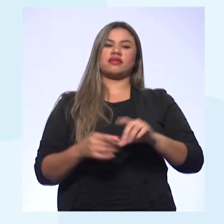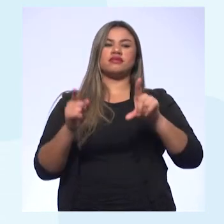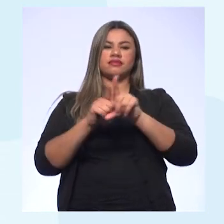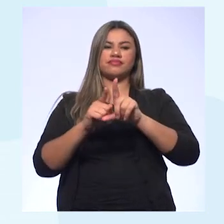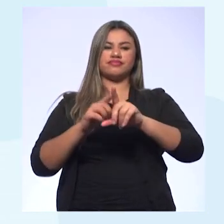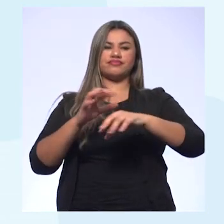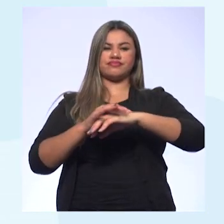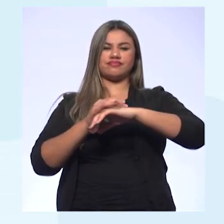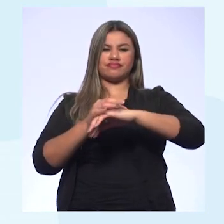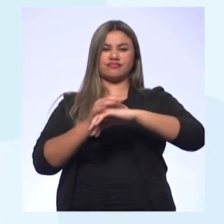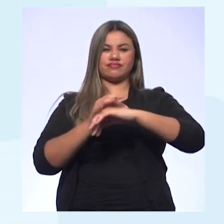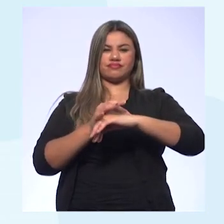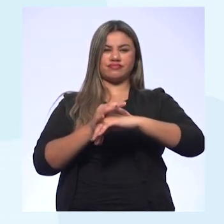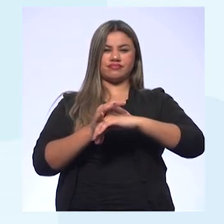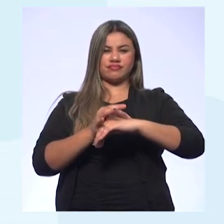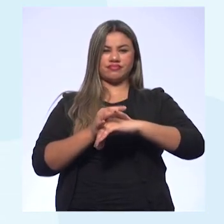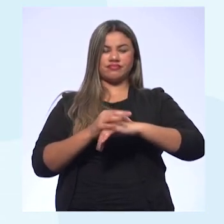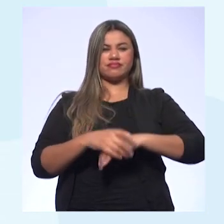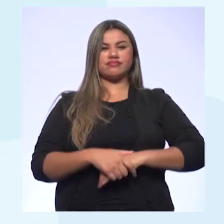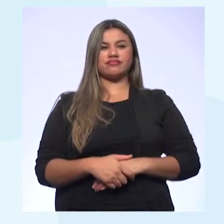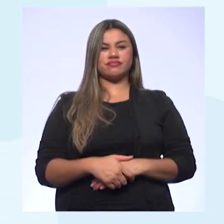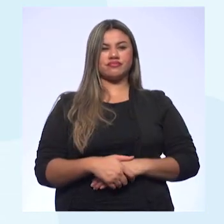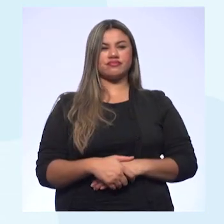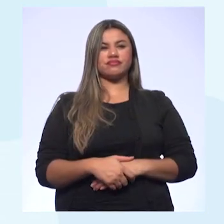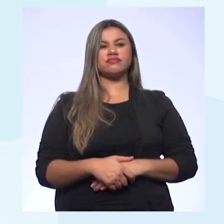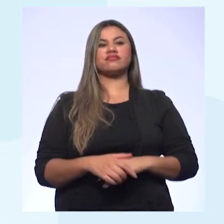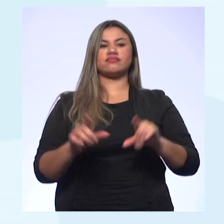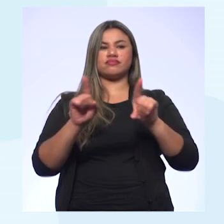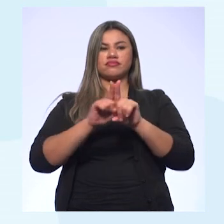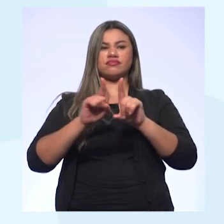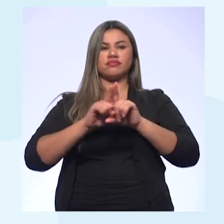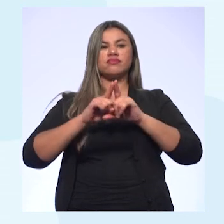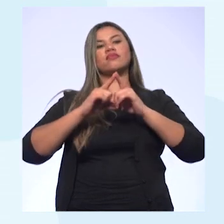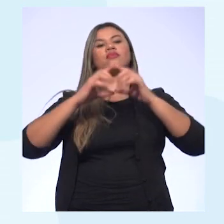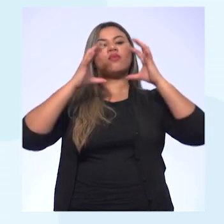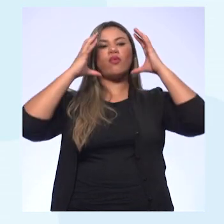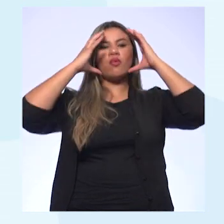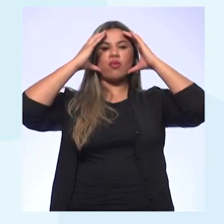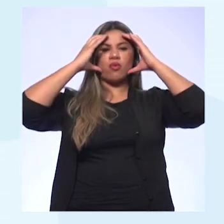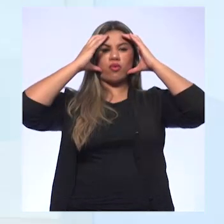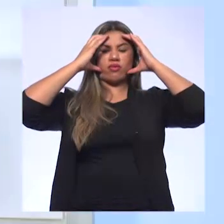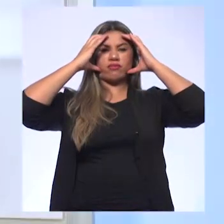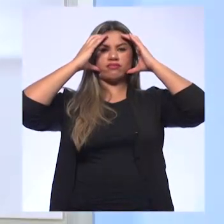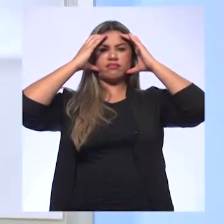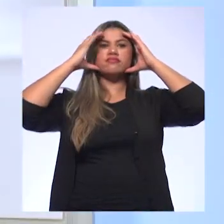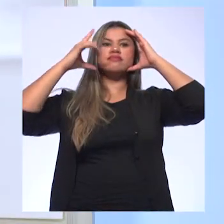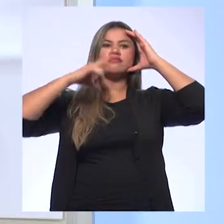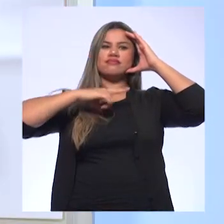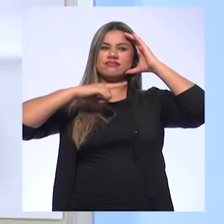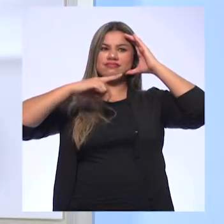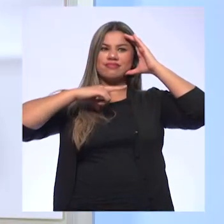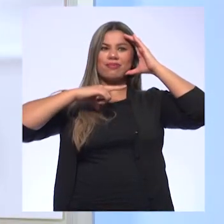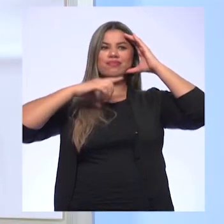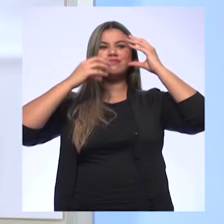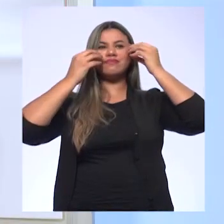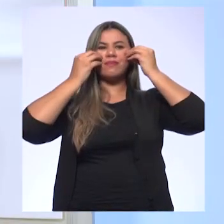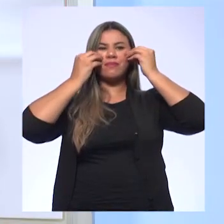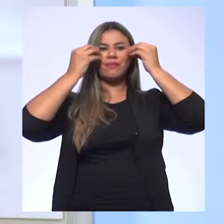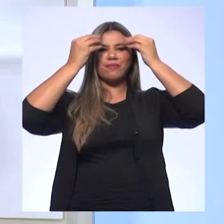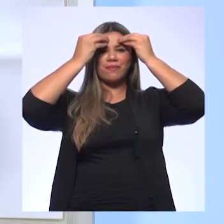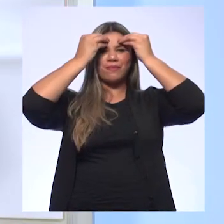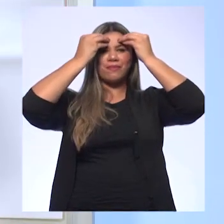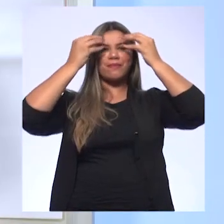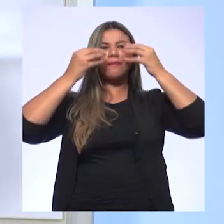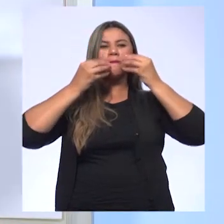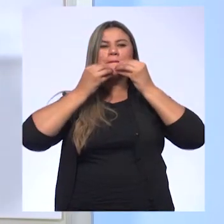carne vermelha. Aí a gente tem exemplos com os músculos da cabeça, é isso mesmo. Na cabeça tem músculo, e tem bastante, viu?